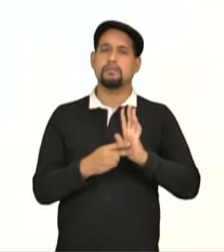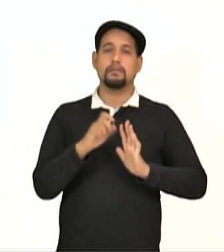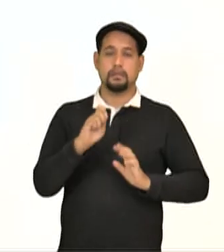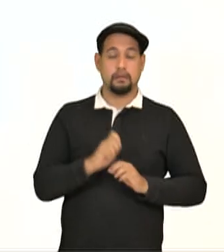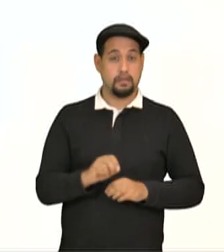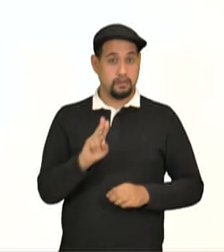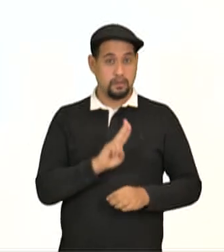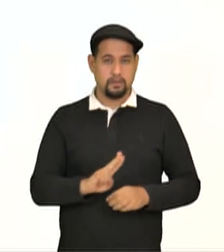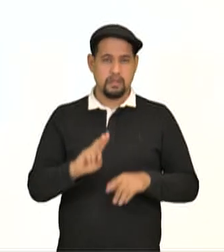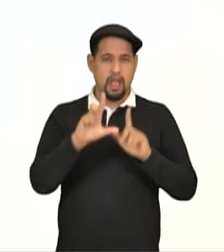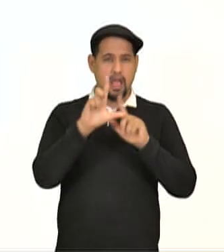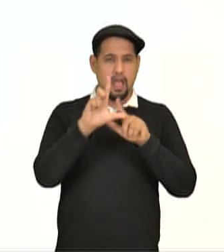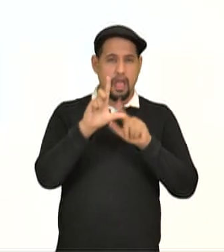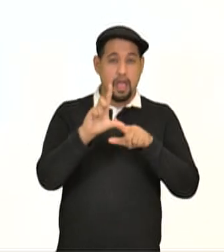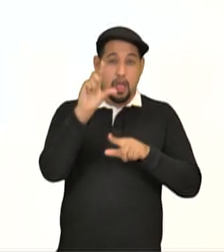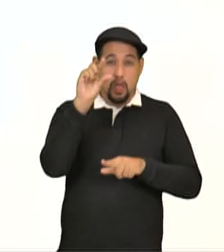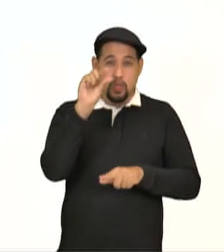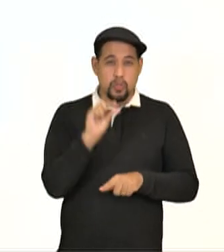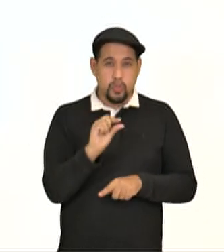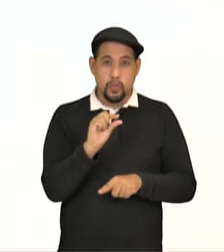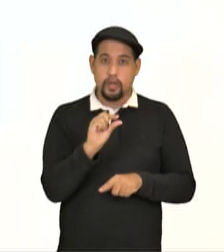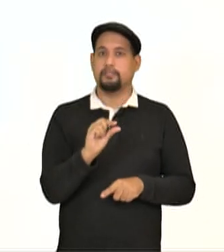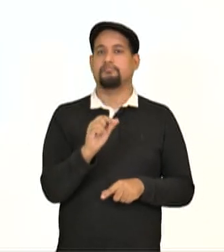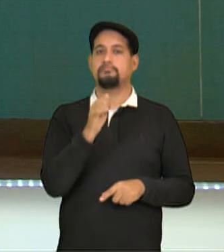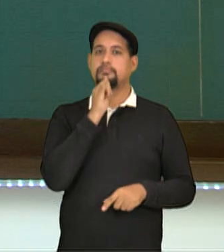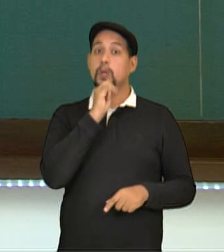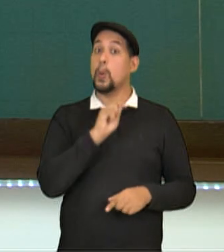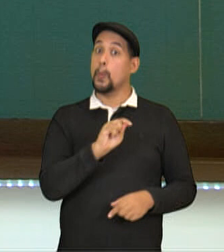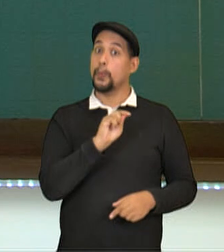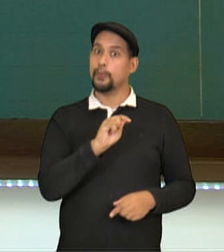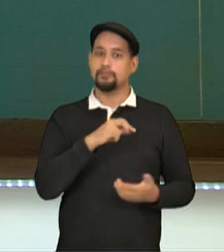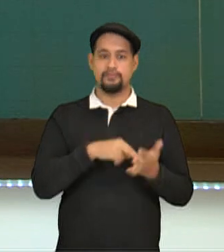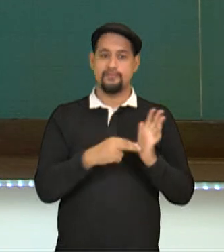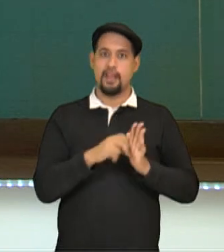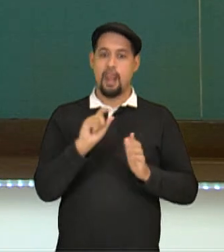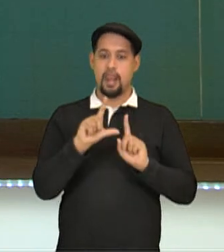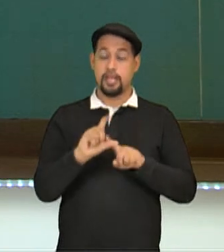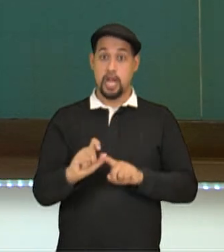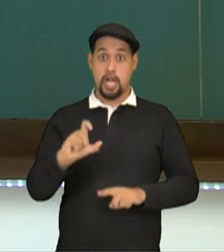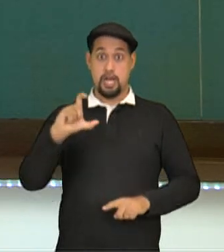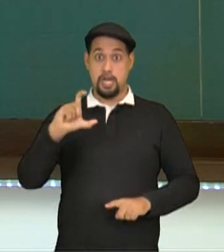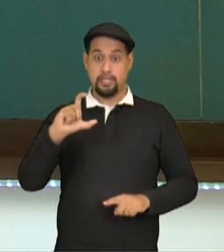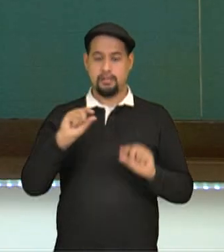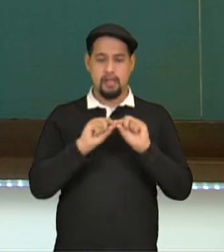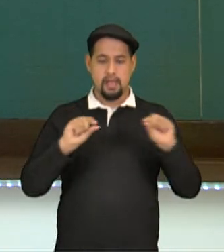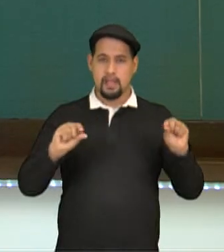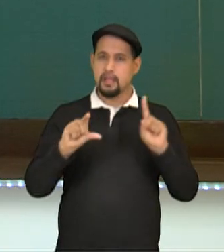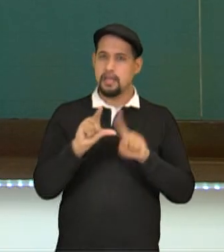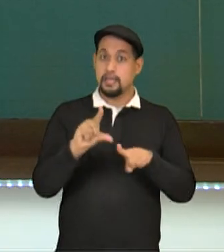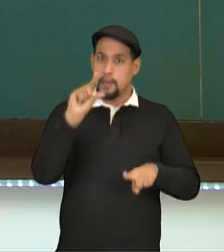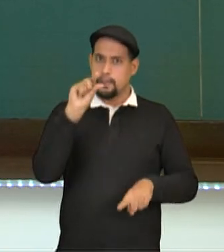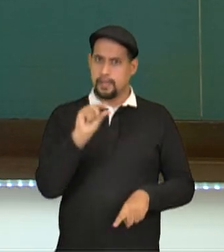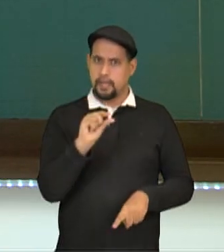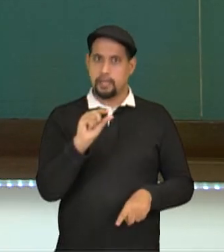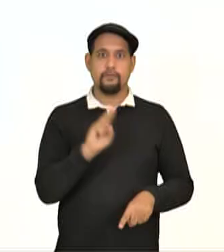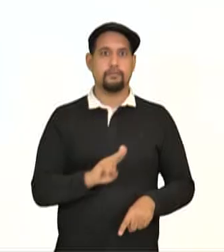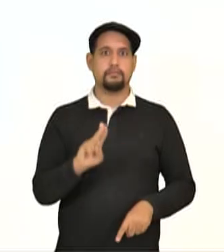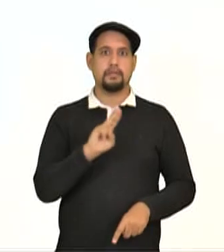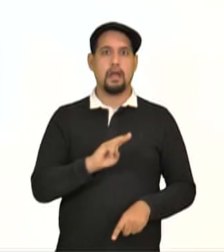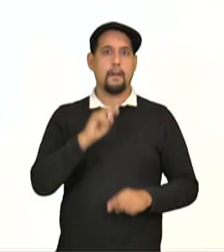usar a letra minúscula do nosso alfabeto. Bom, para o ponto é a letra maiúscula, para a reta é a letra minúscula do nosso alfabeto.